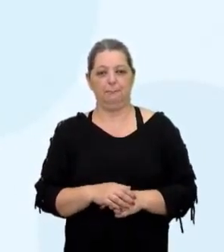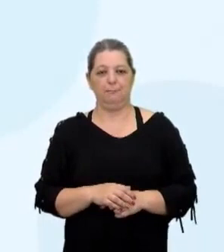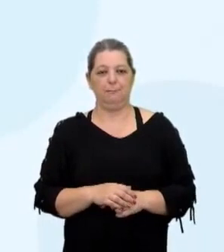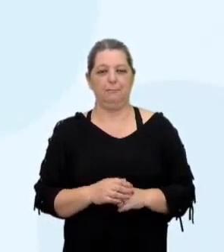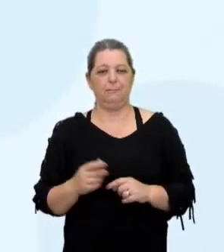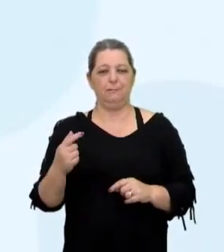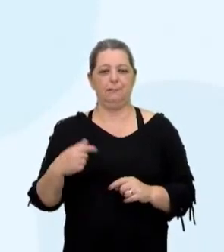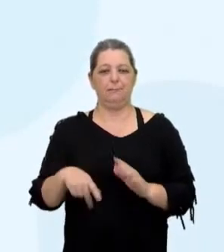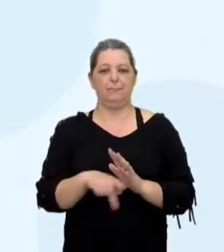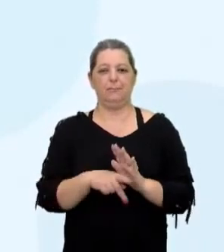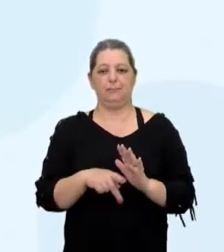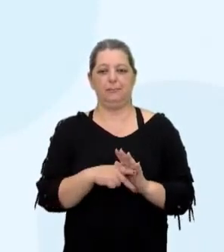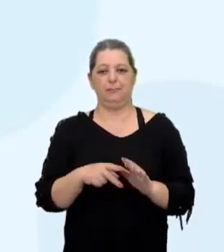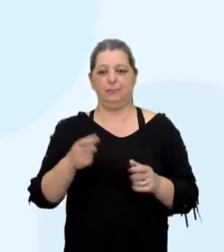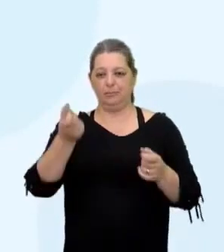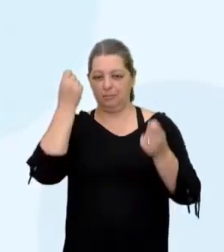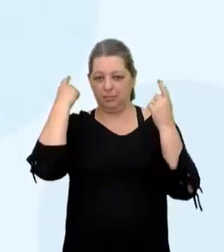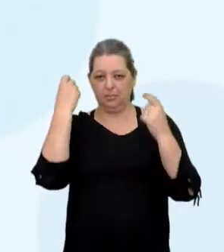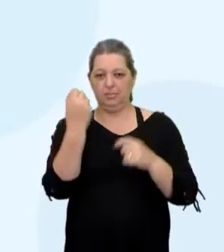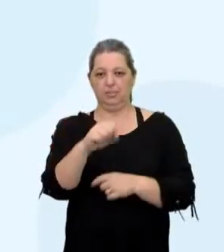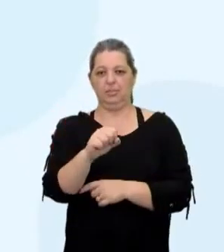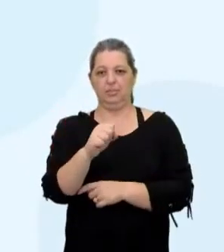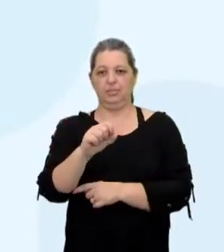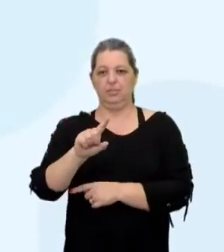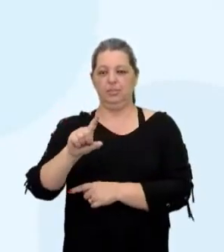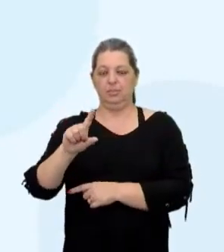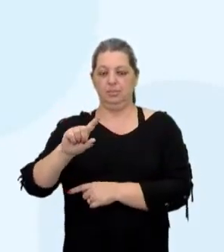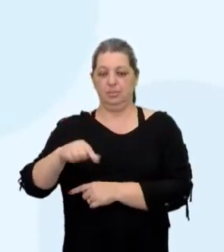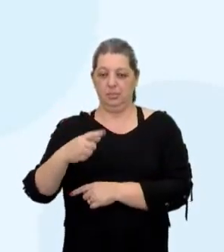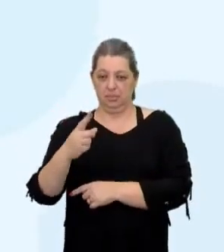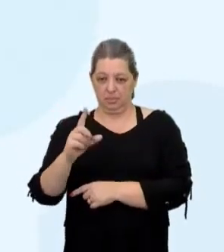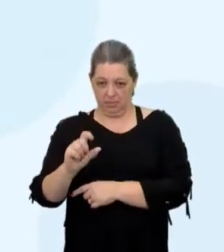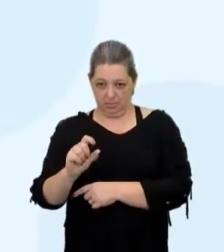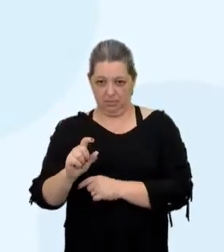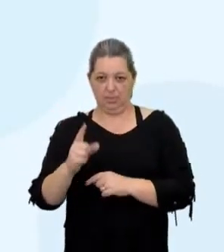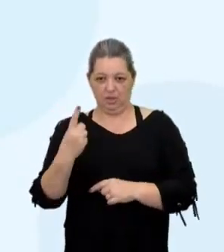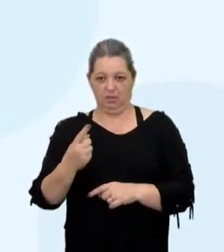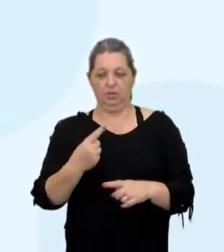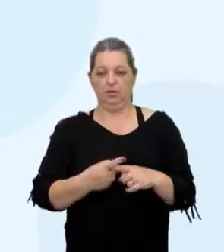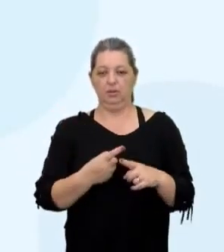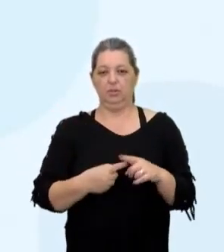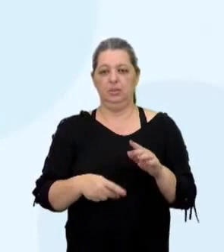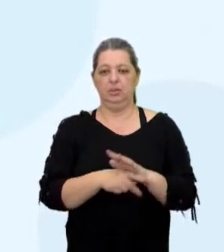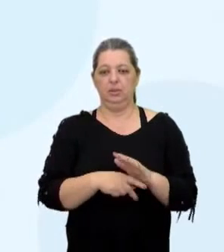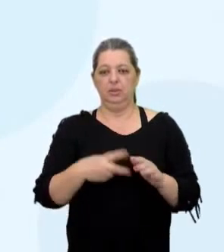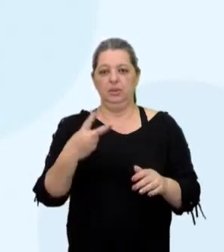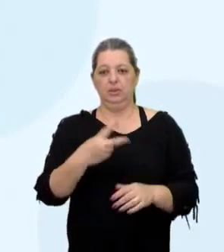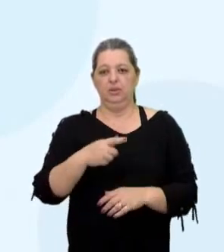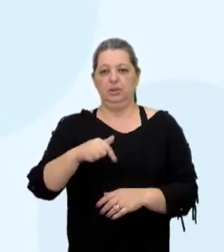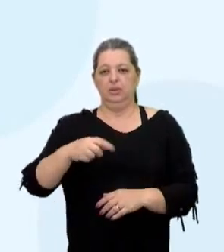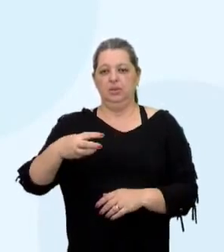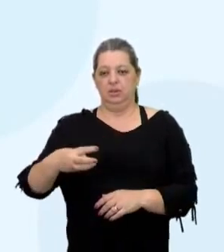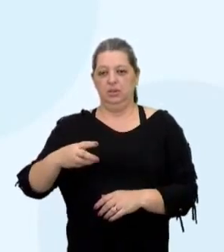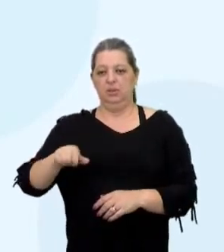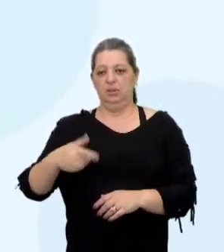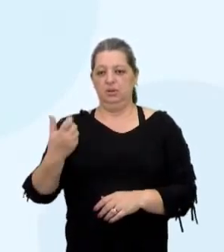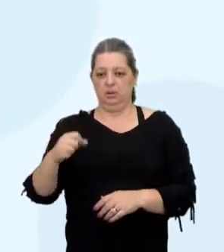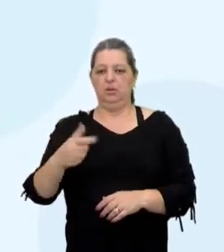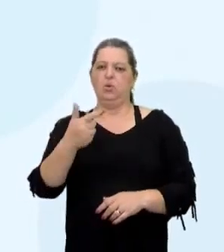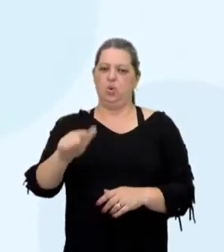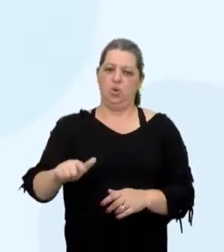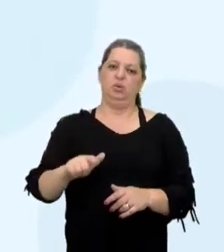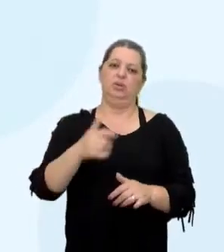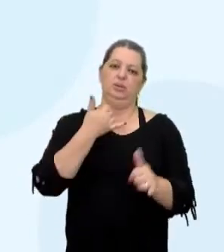quase 88.100, né, e a Colômbia com 273 mil. Isso também vai aí para as outras energias aí,